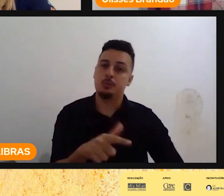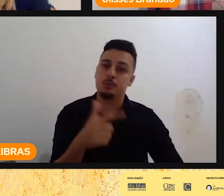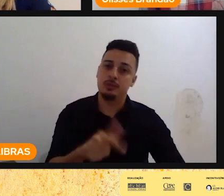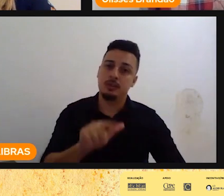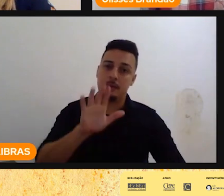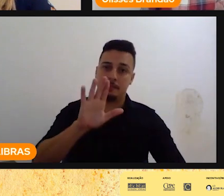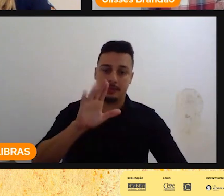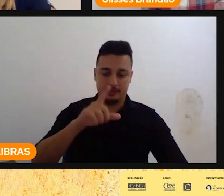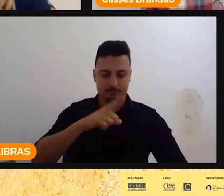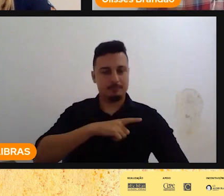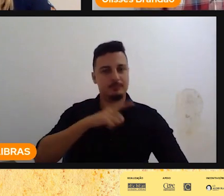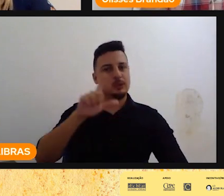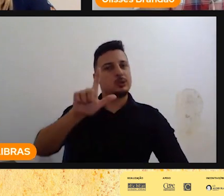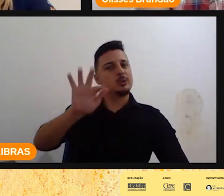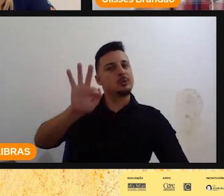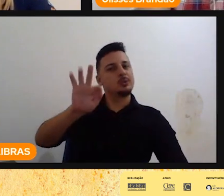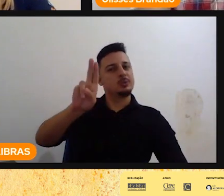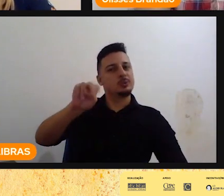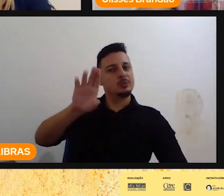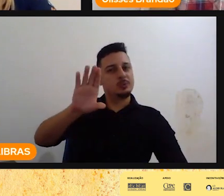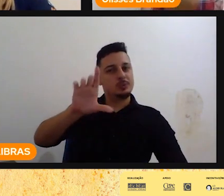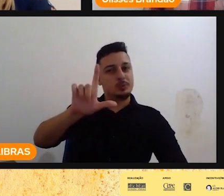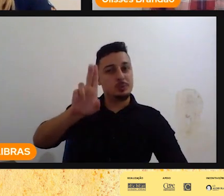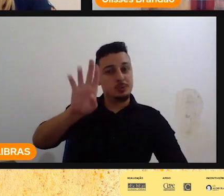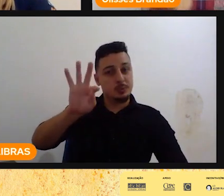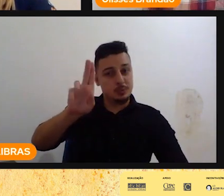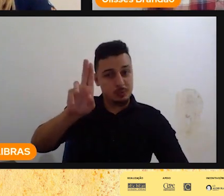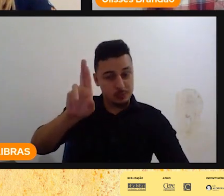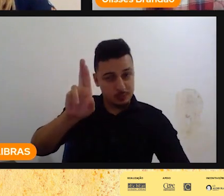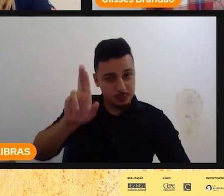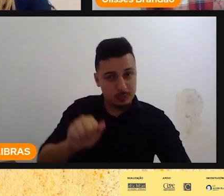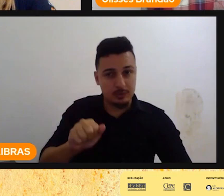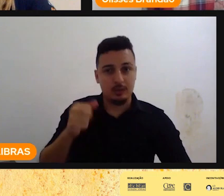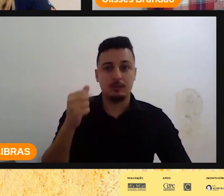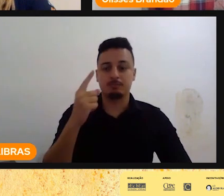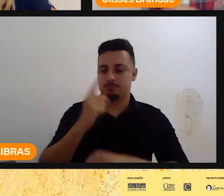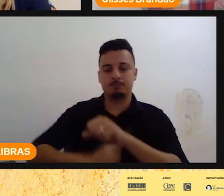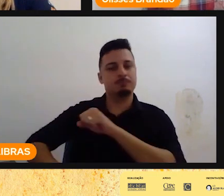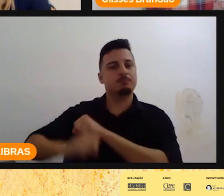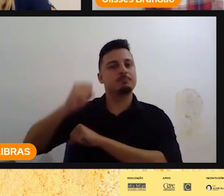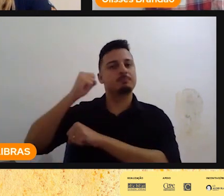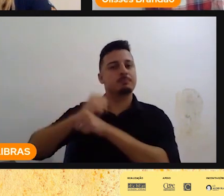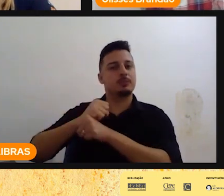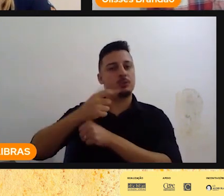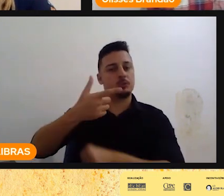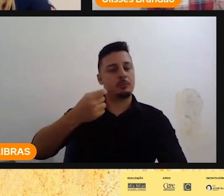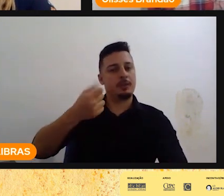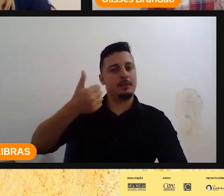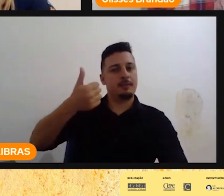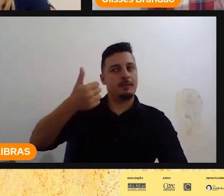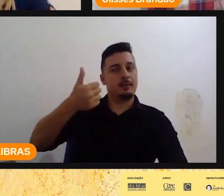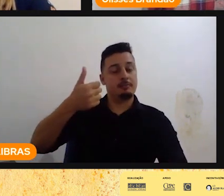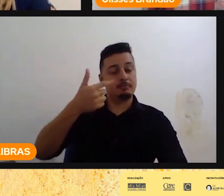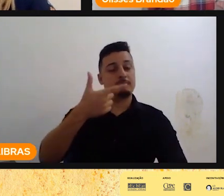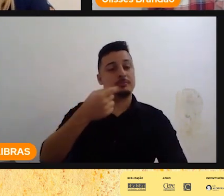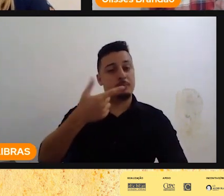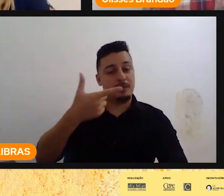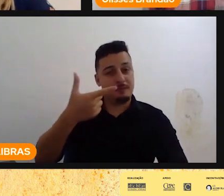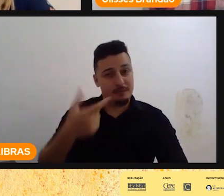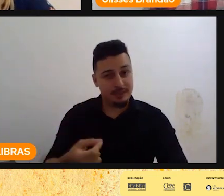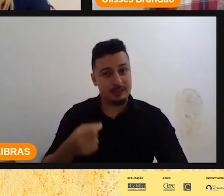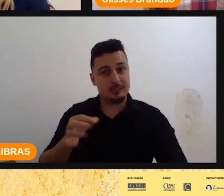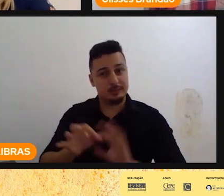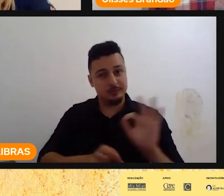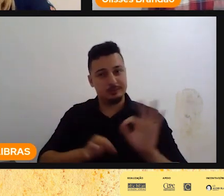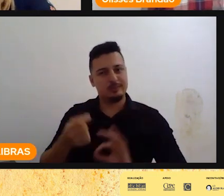conseguiu, é curioso, vou te contar também, Letícia, a gente até conseguiu, o ano passado, ter uma linha específica para animação, um valor baixo,